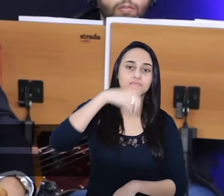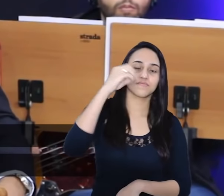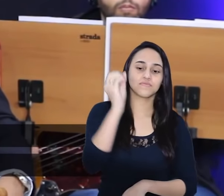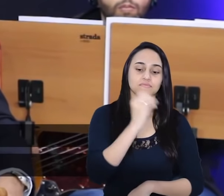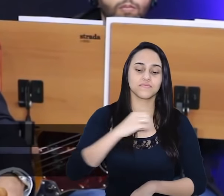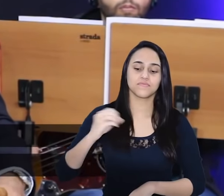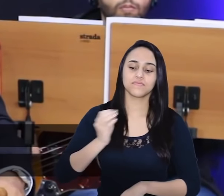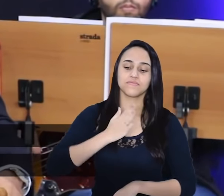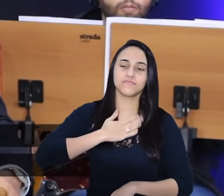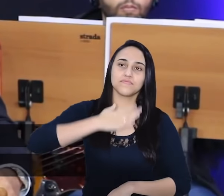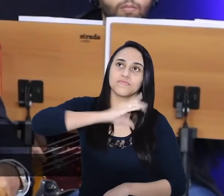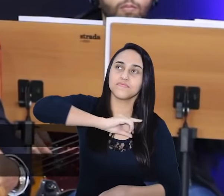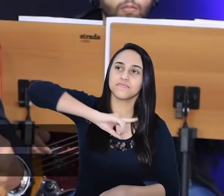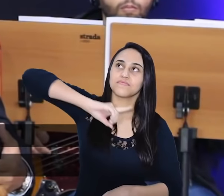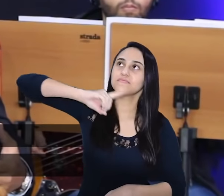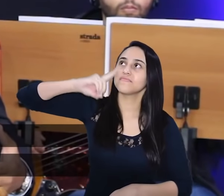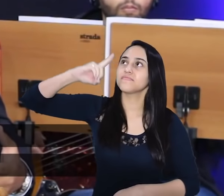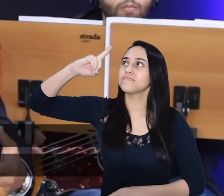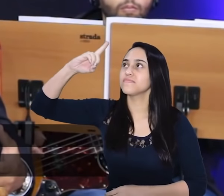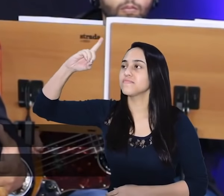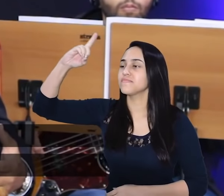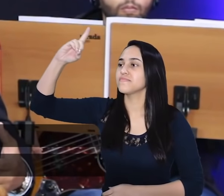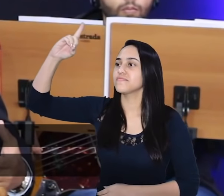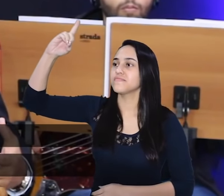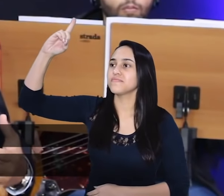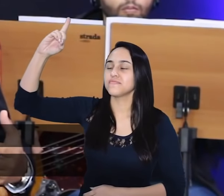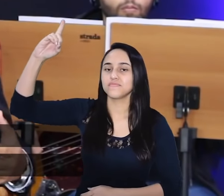lição. Oh, meu